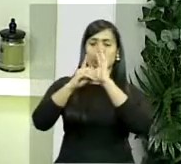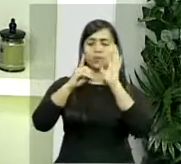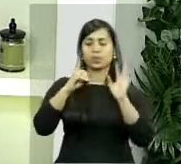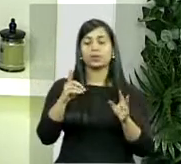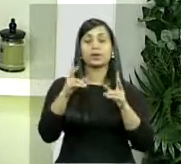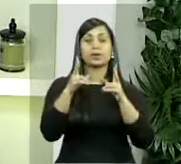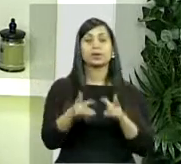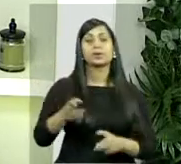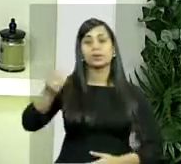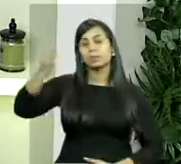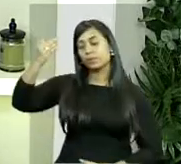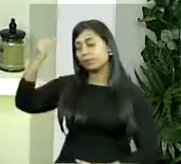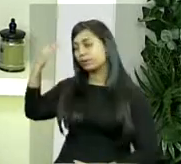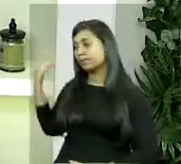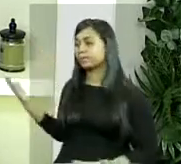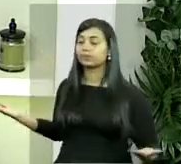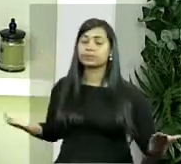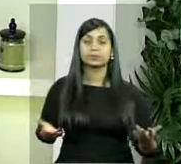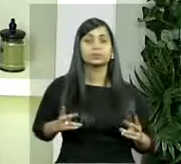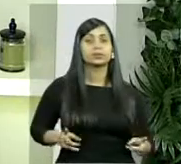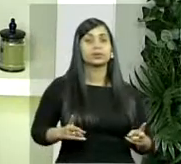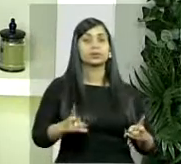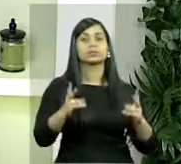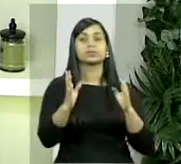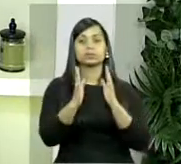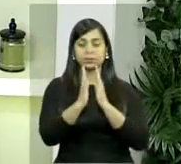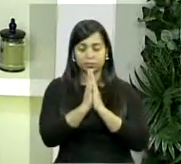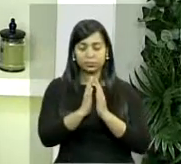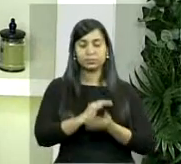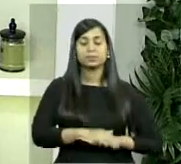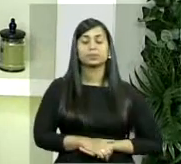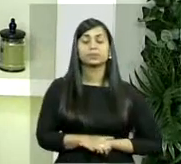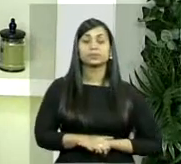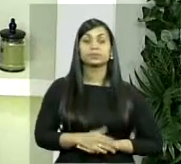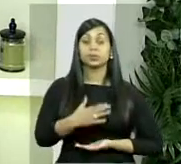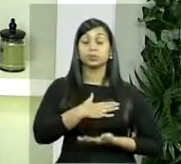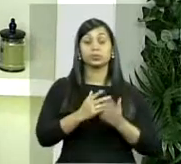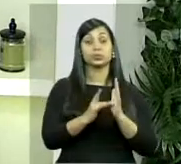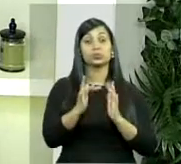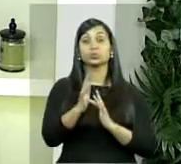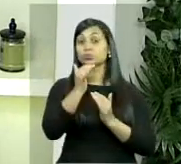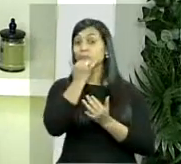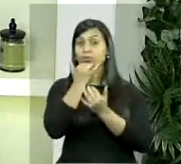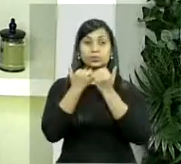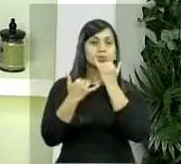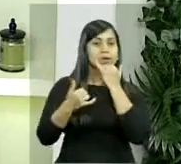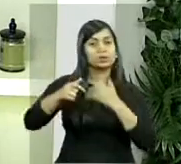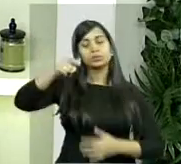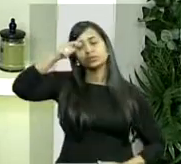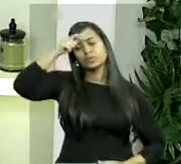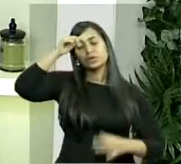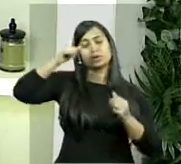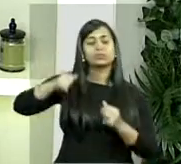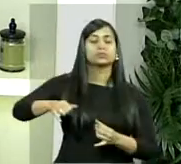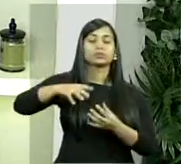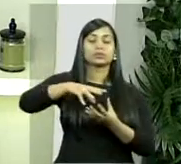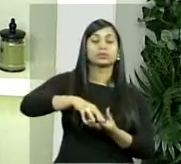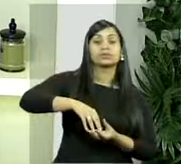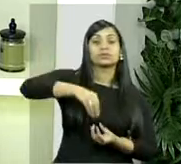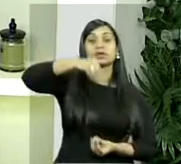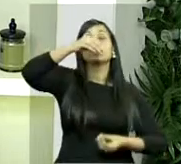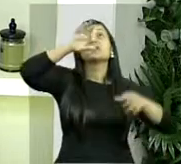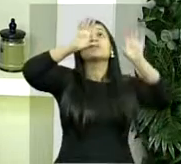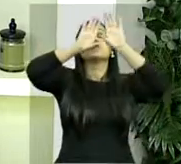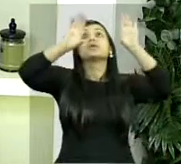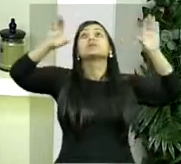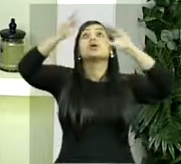e ao Espírito Santo. Como era no princípio, agora e sempre. Amém. Ó meu Jesus, perdoai-nos do fogo